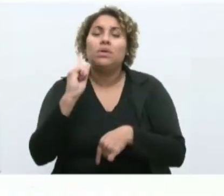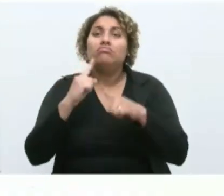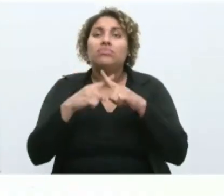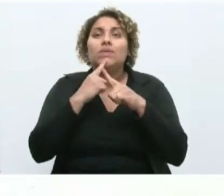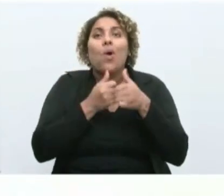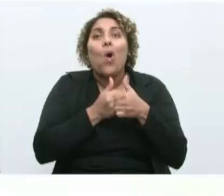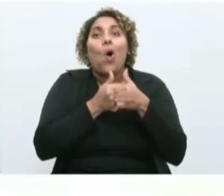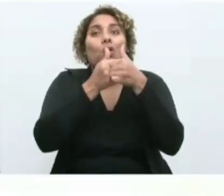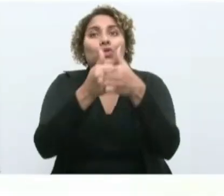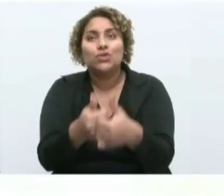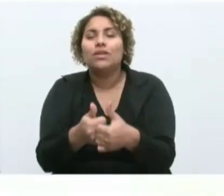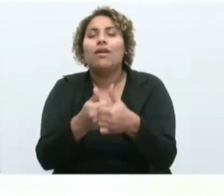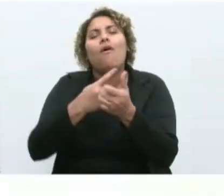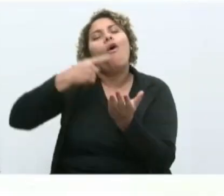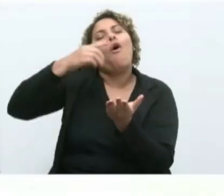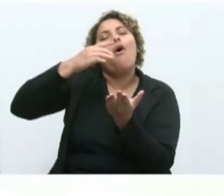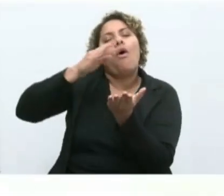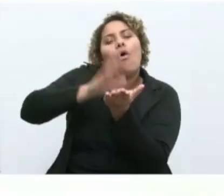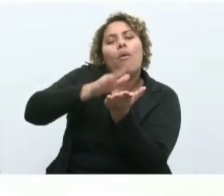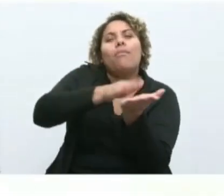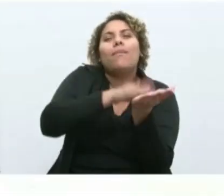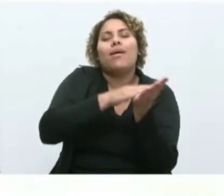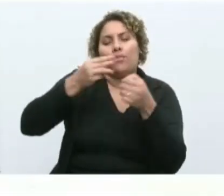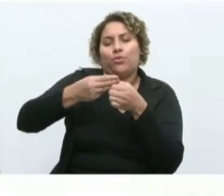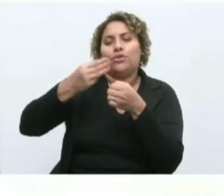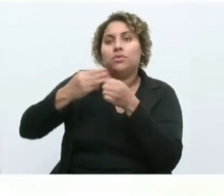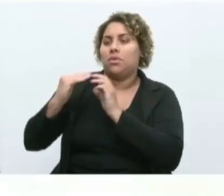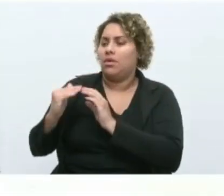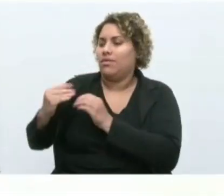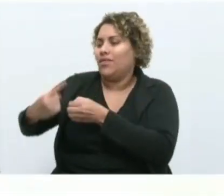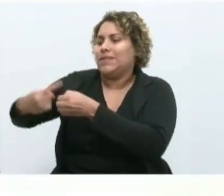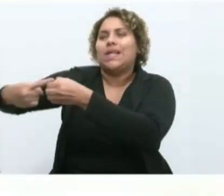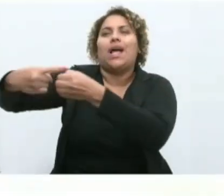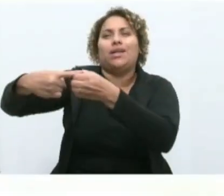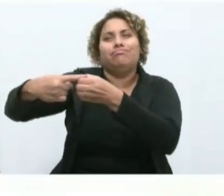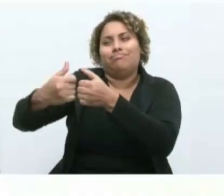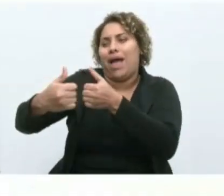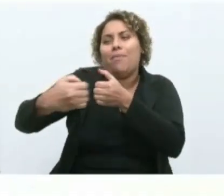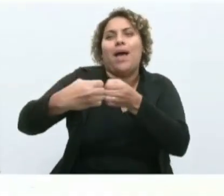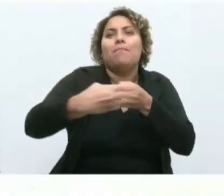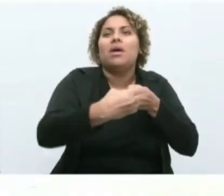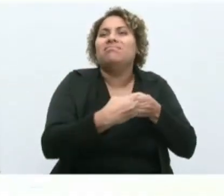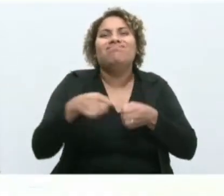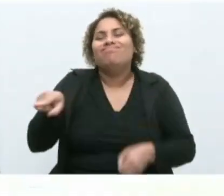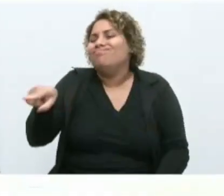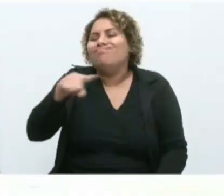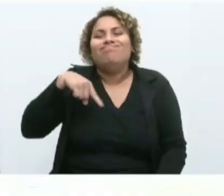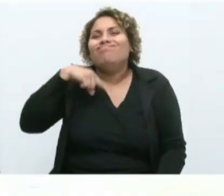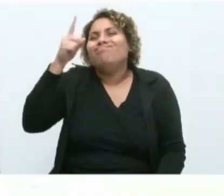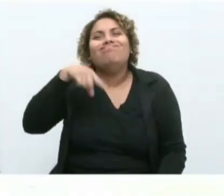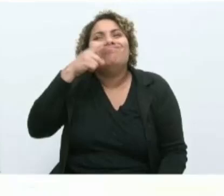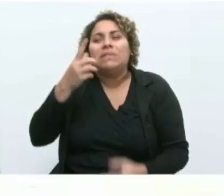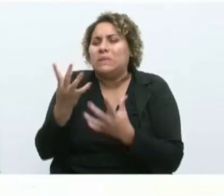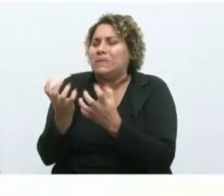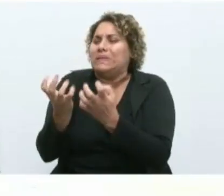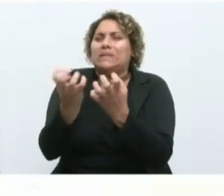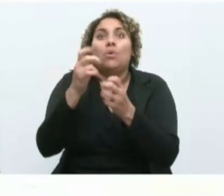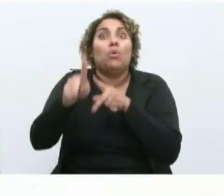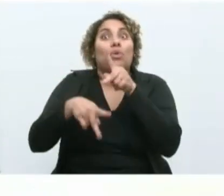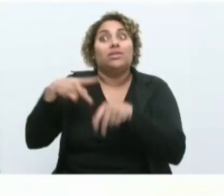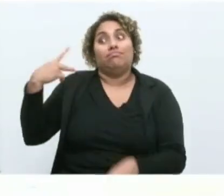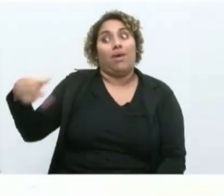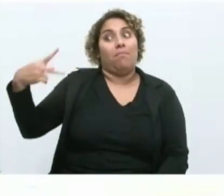de cobrar dos nossos municípios vizinhos que não dão conta de cuidar da saúde da população